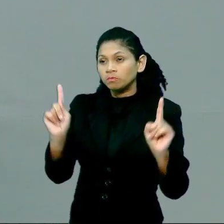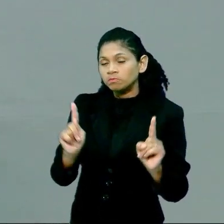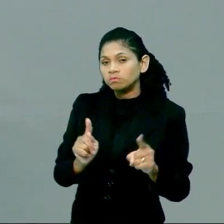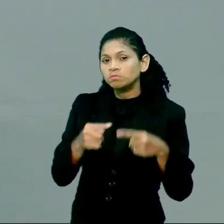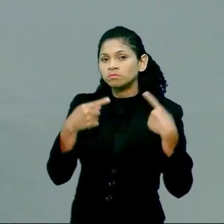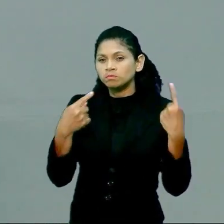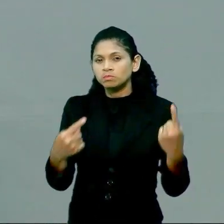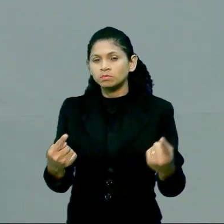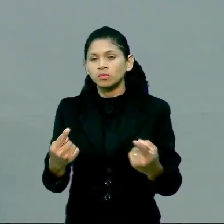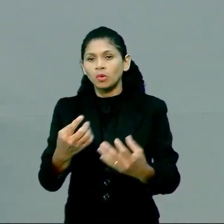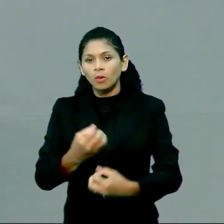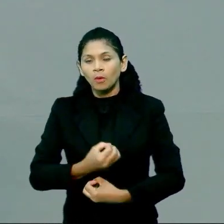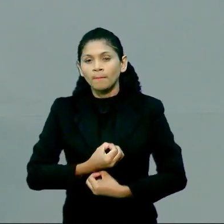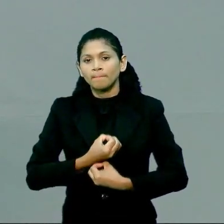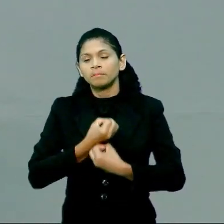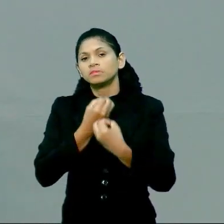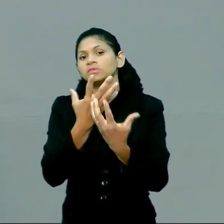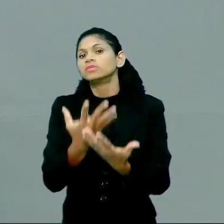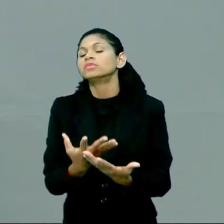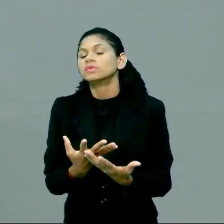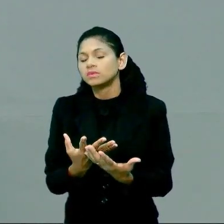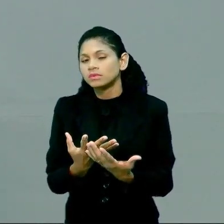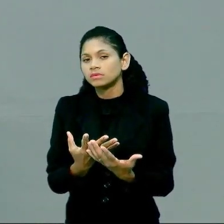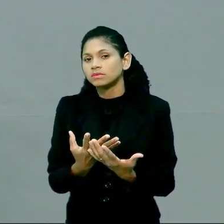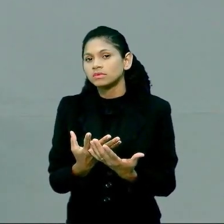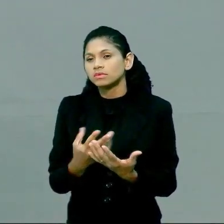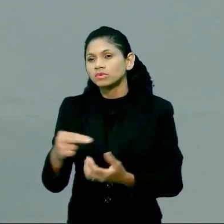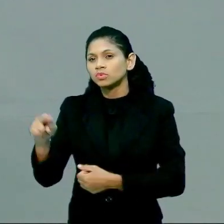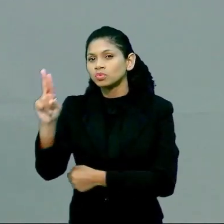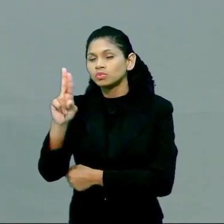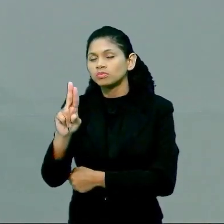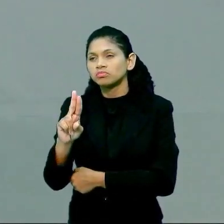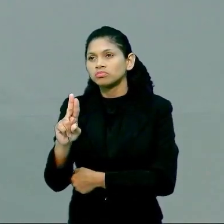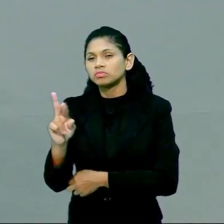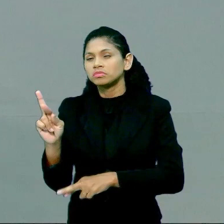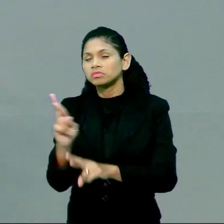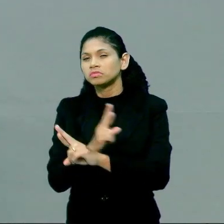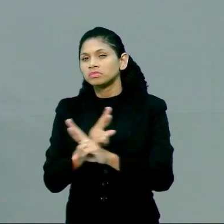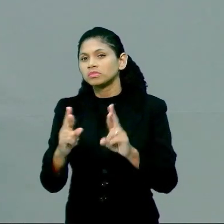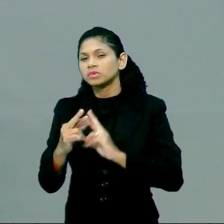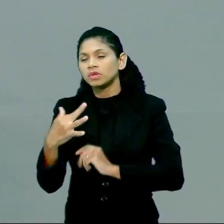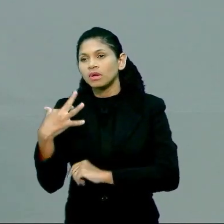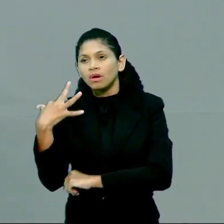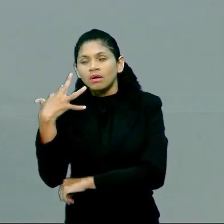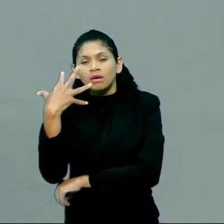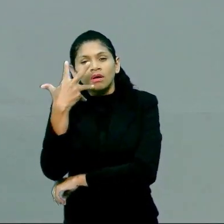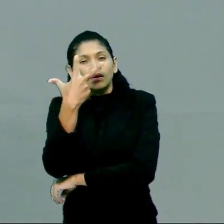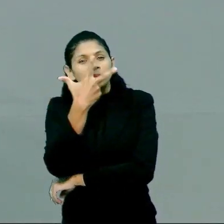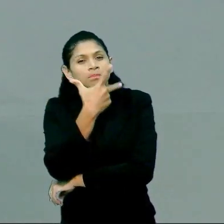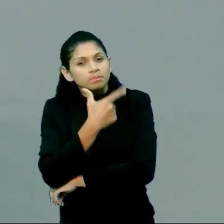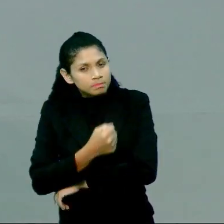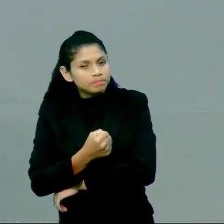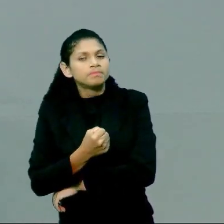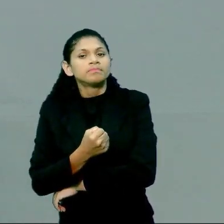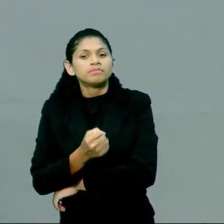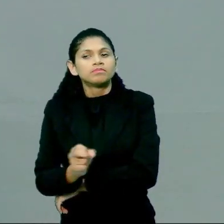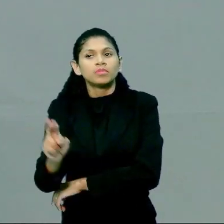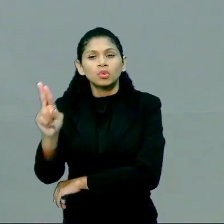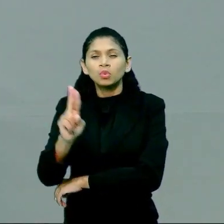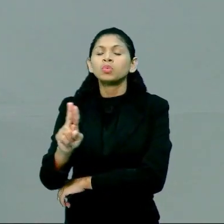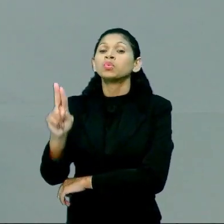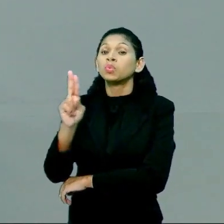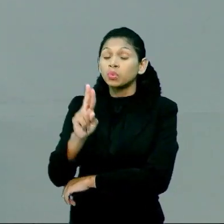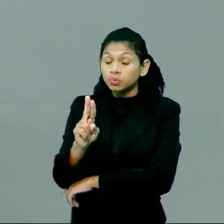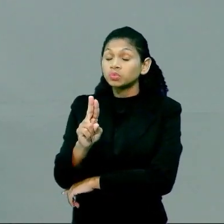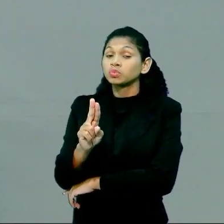belo, utiliza-se muito desse recurso de linguagem. Tanto os sinônimos quanto também os polissêmios, que a gente ainda